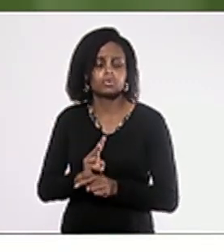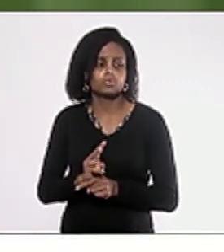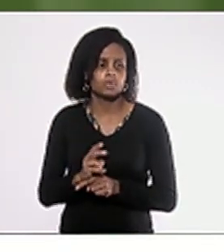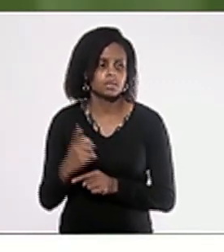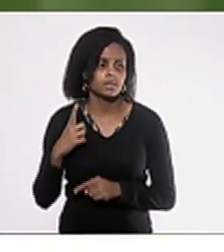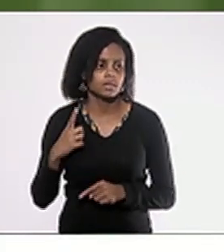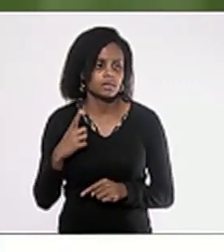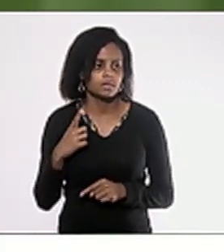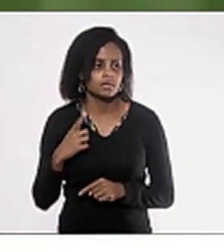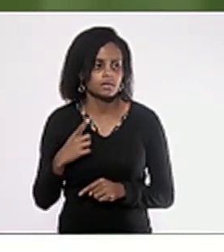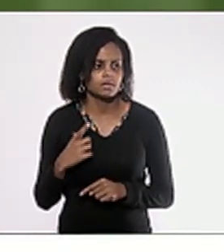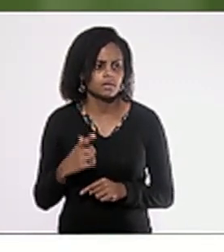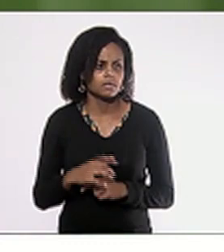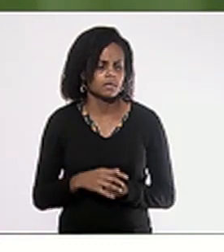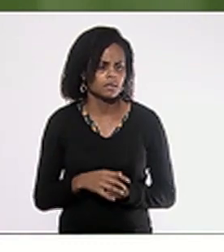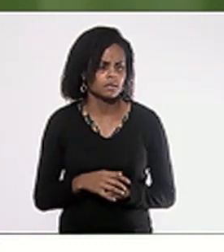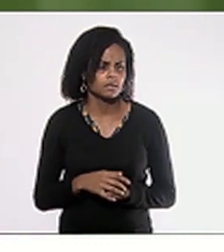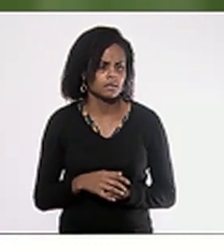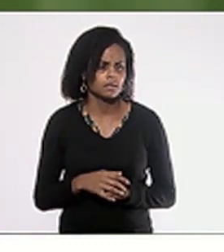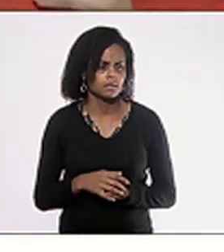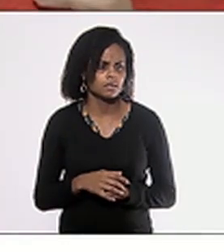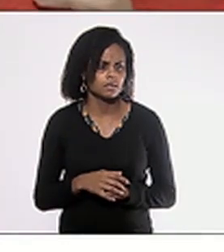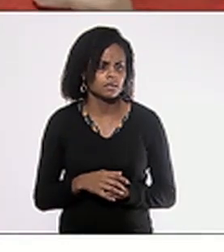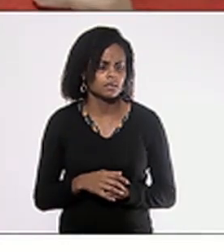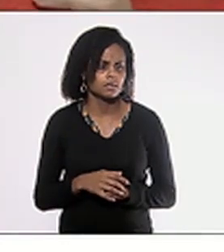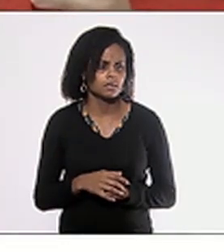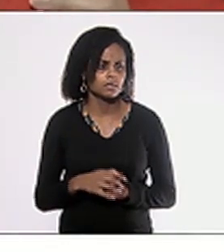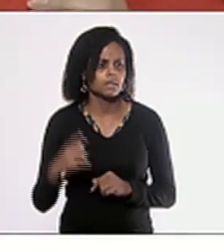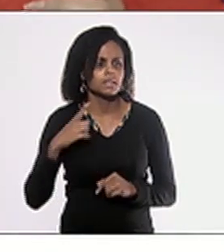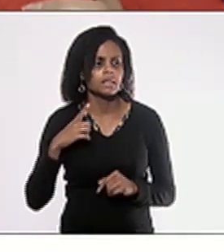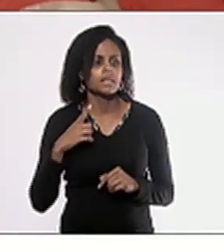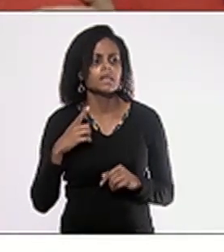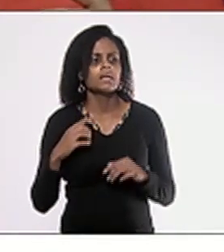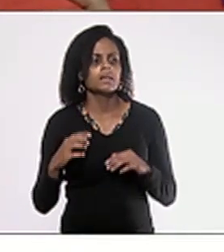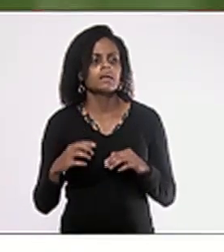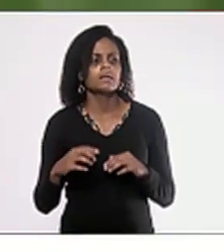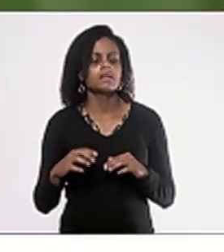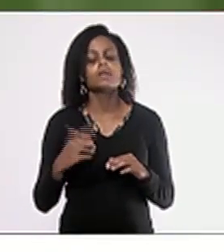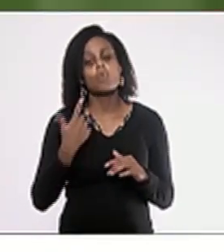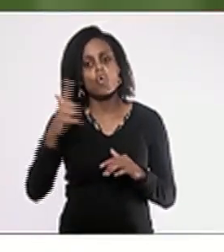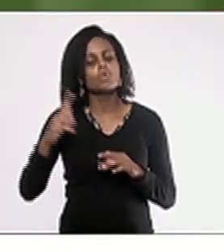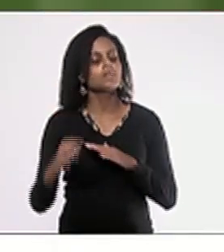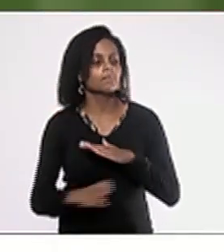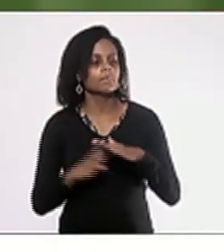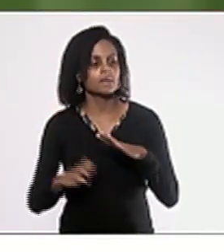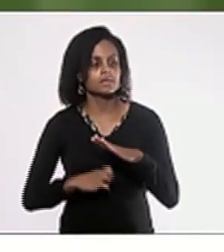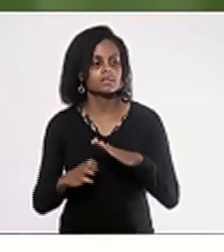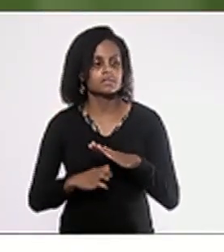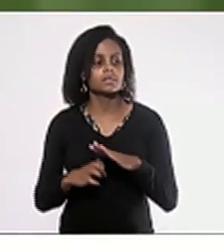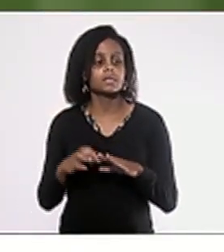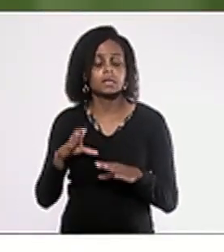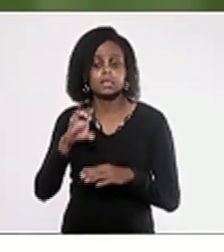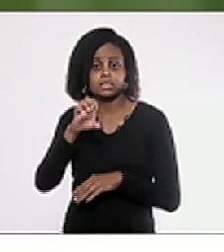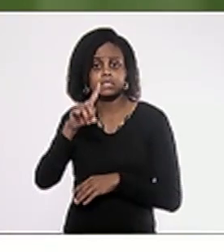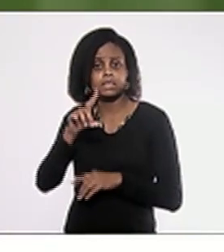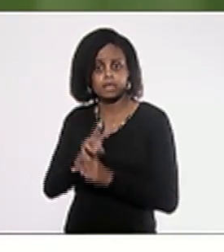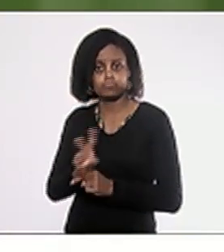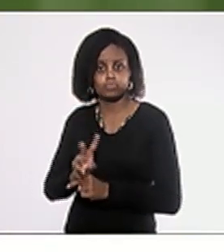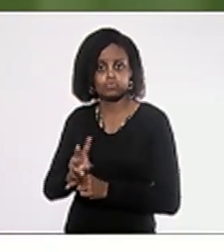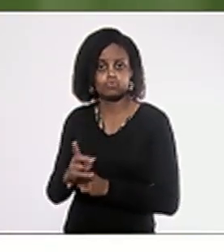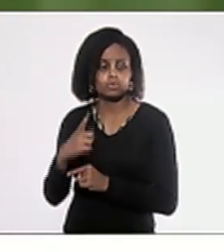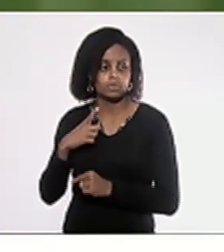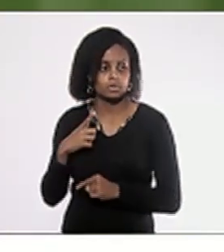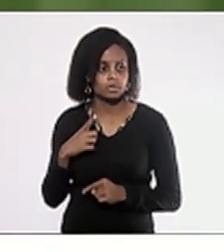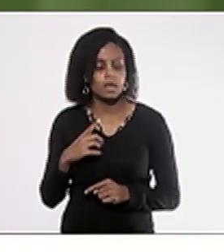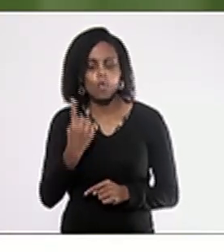terceirizada para fazer a aferição mensal? Existe a empresa terceirizada, sob a supervisão da SEDAI. São muitas empresas?